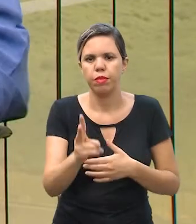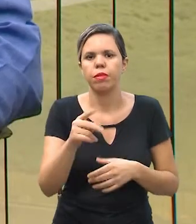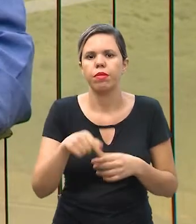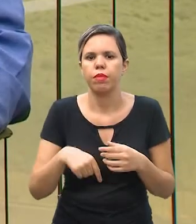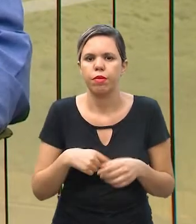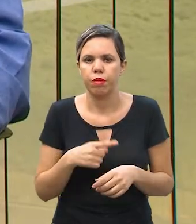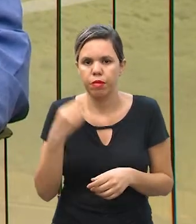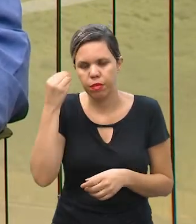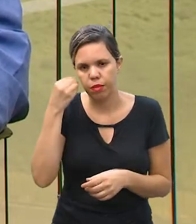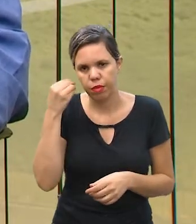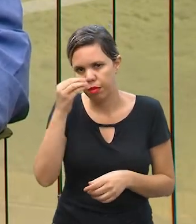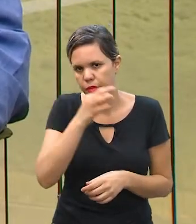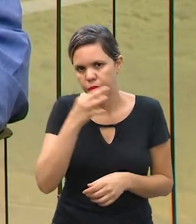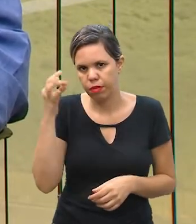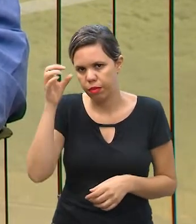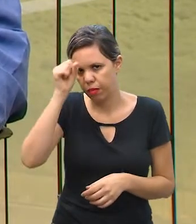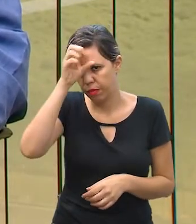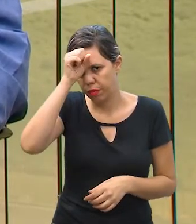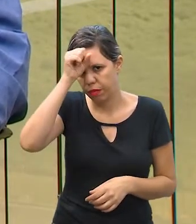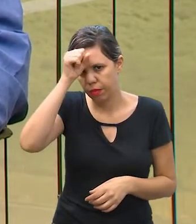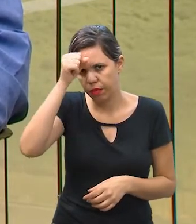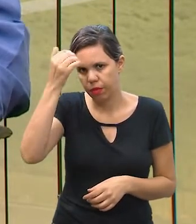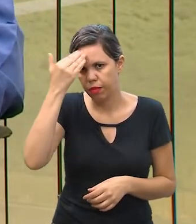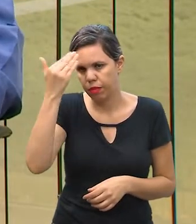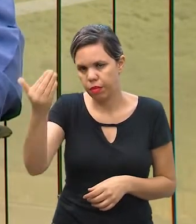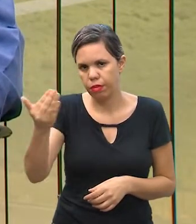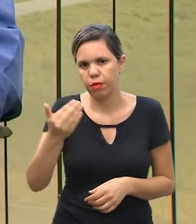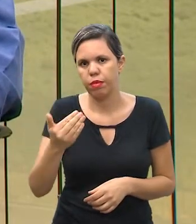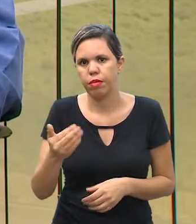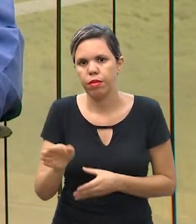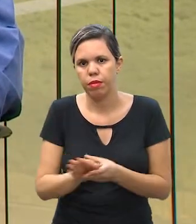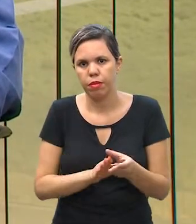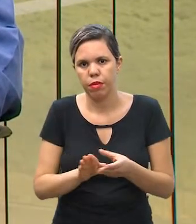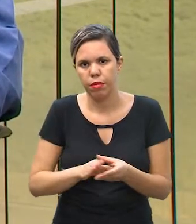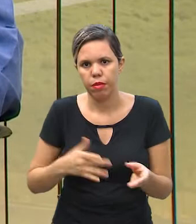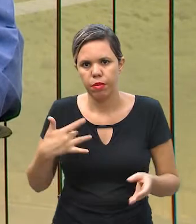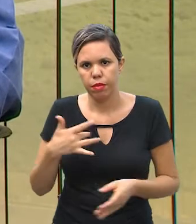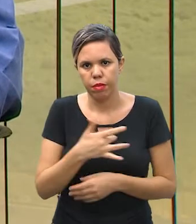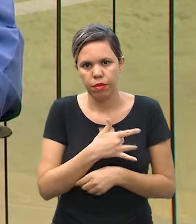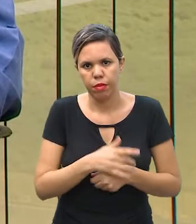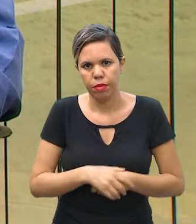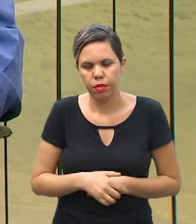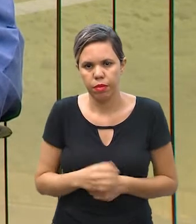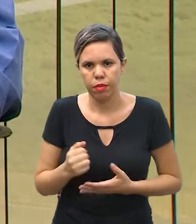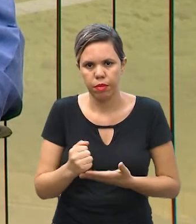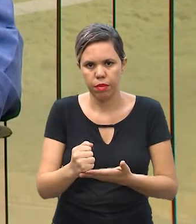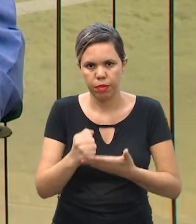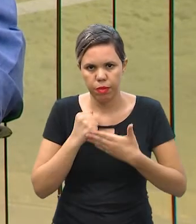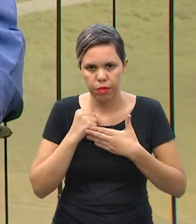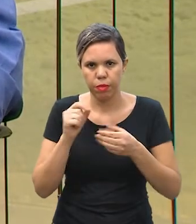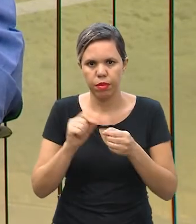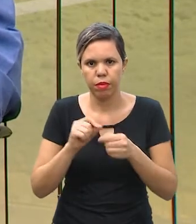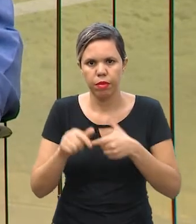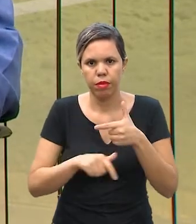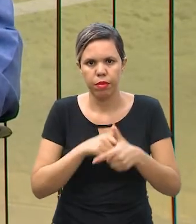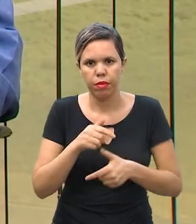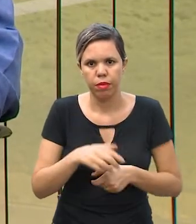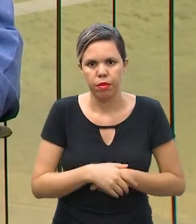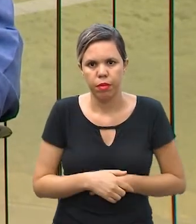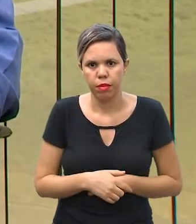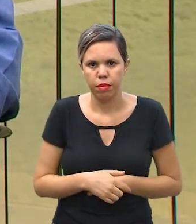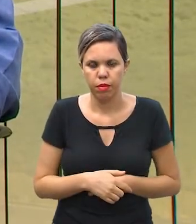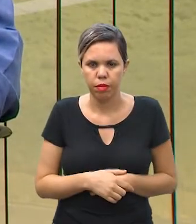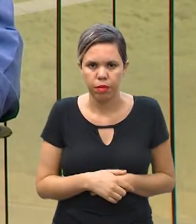do mandato no lugar dela. Foi uma experiência muito bacana, aprendi muito, agradeço muito aos conselheiros de saúde que me ajudaram a fazer aquele